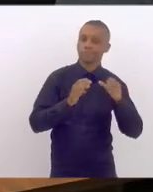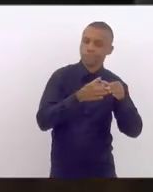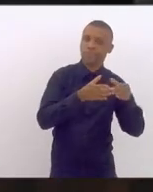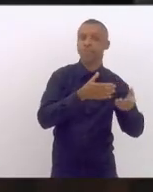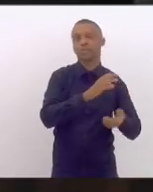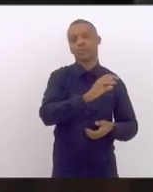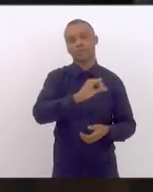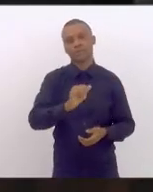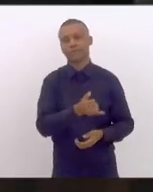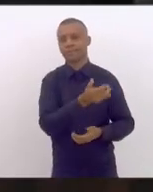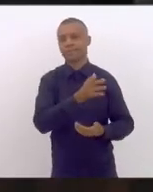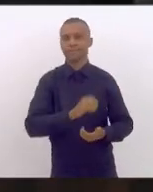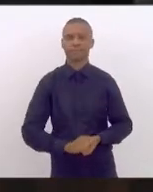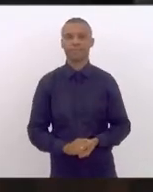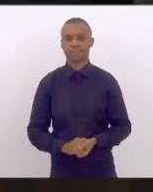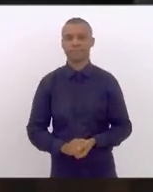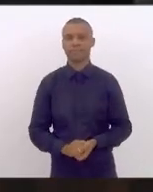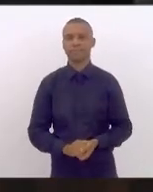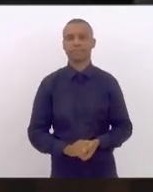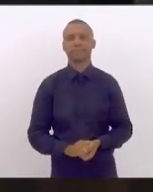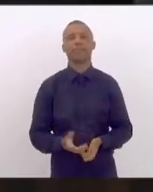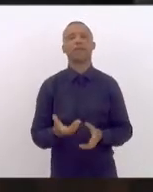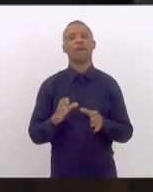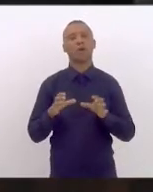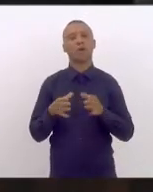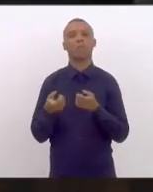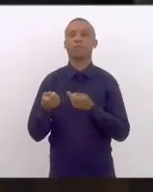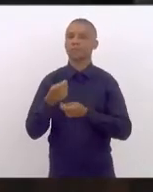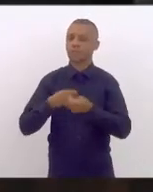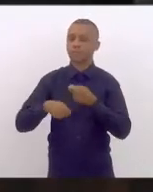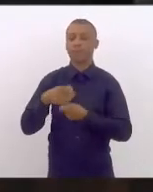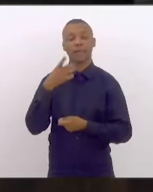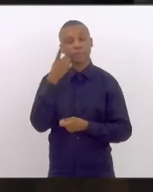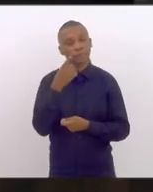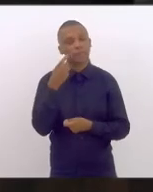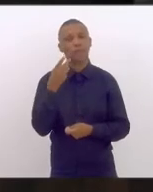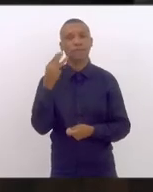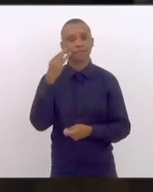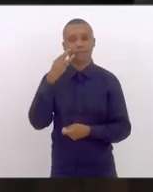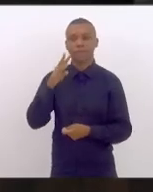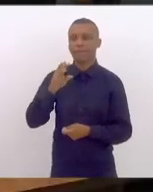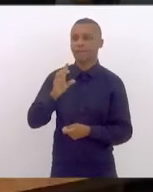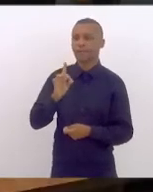pela comissão de Economia Deputado waldeck Carneiro